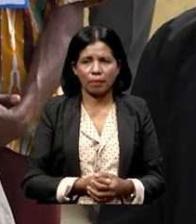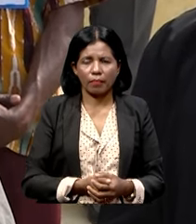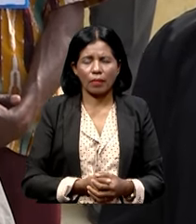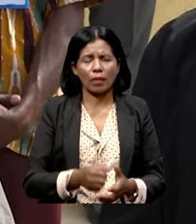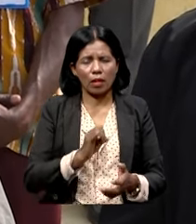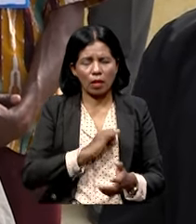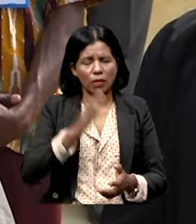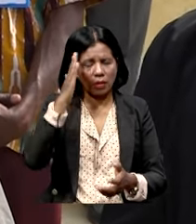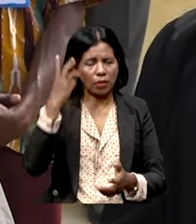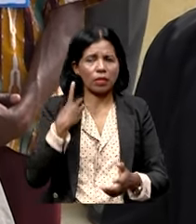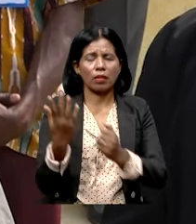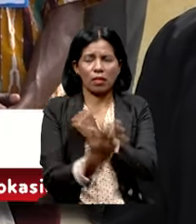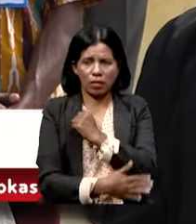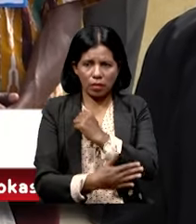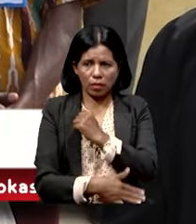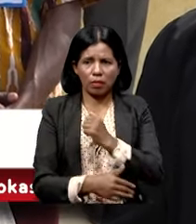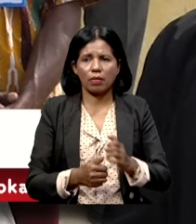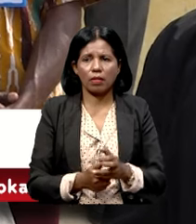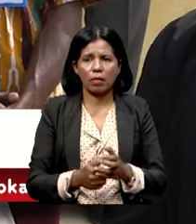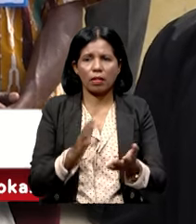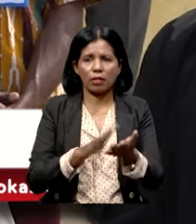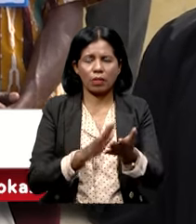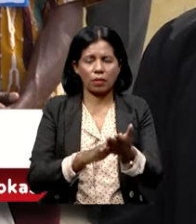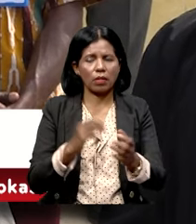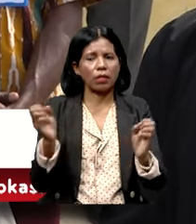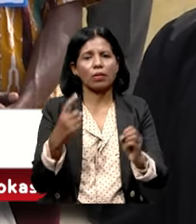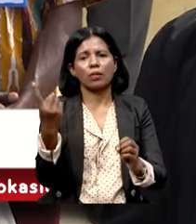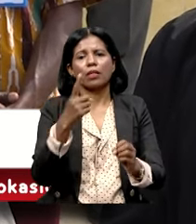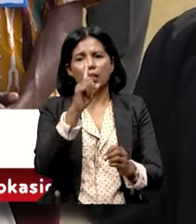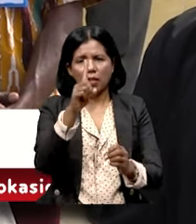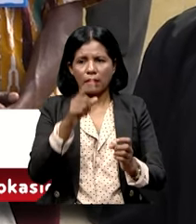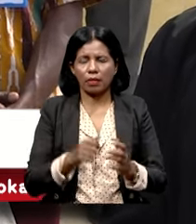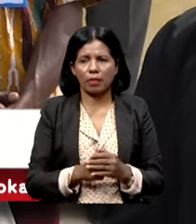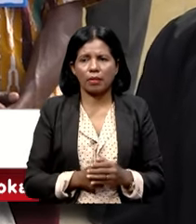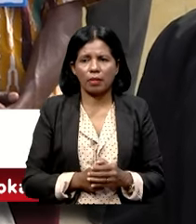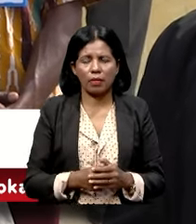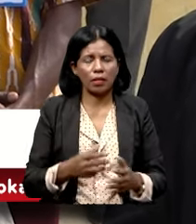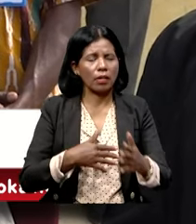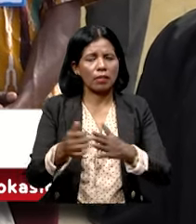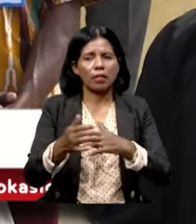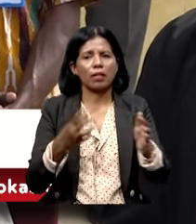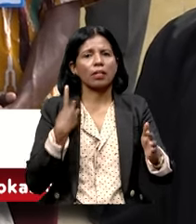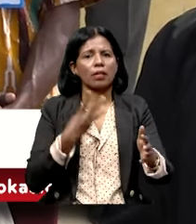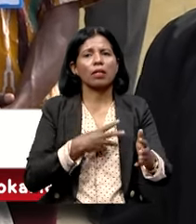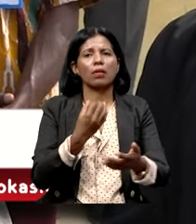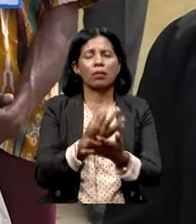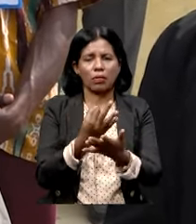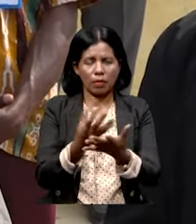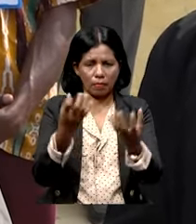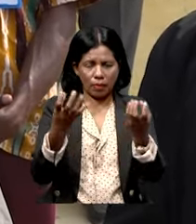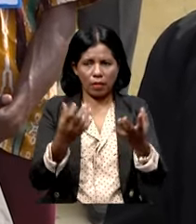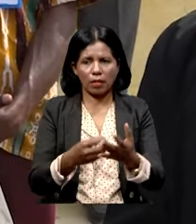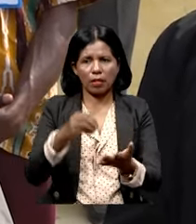Itania Rain, Itania Nação, escola, é lá os ida dele. Da Labara, que teria o Sambarak,